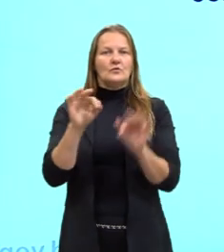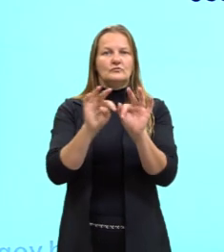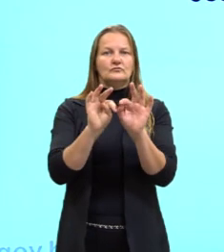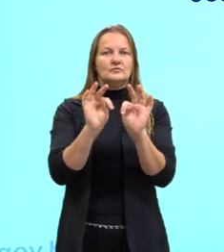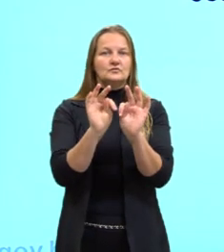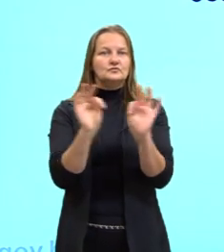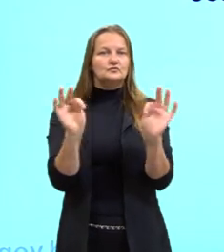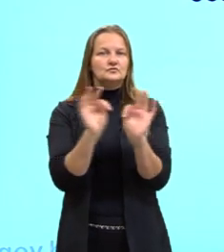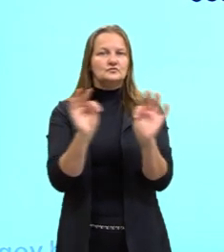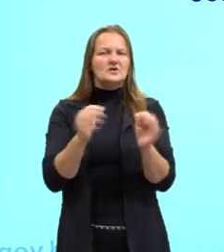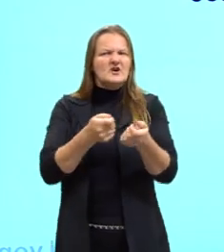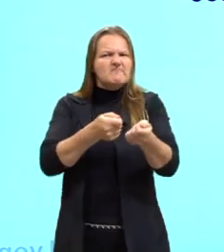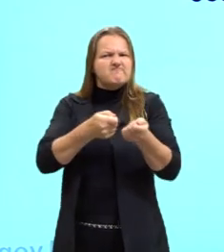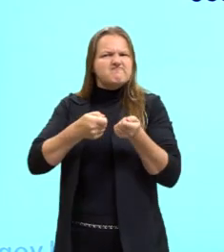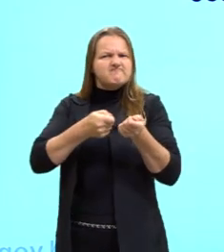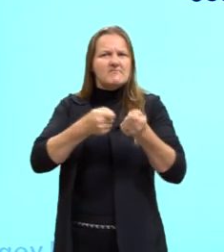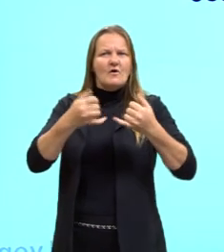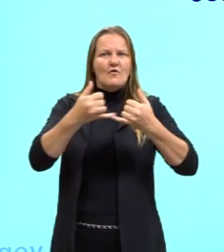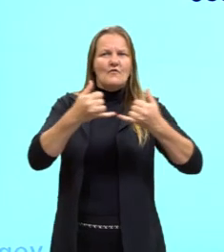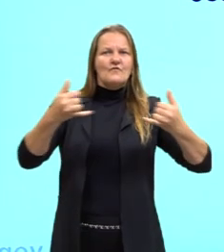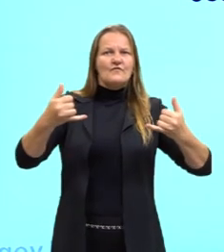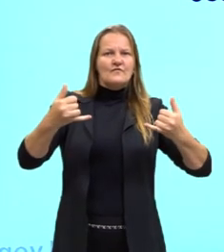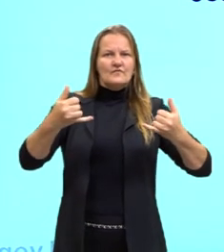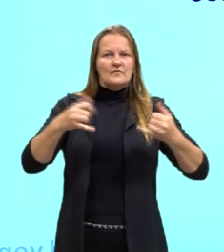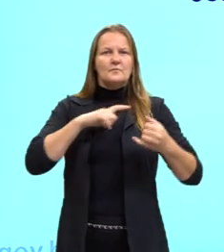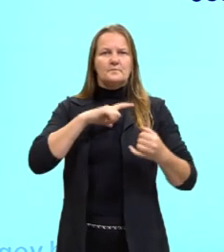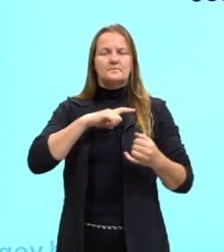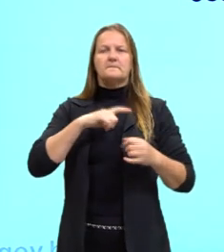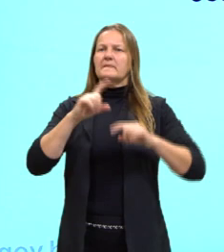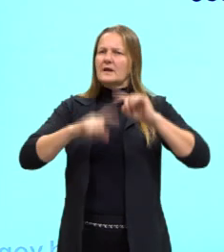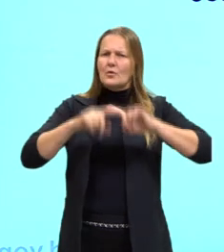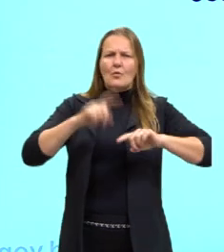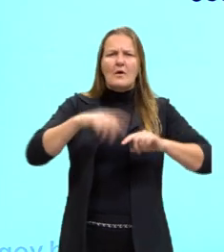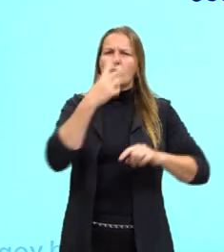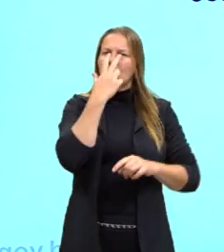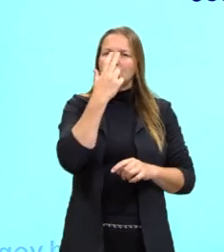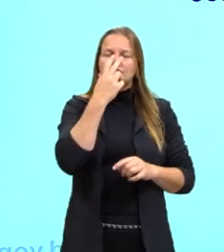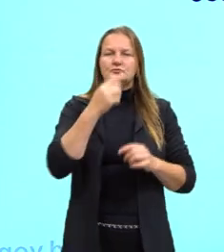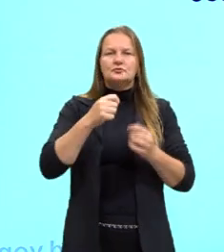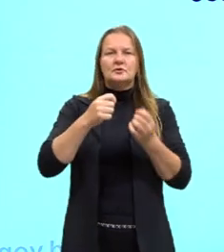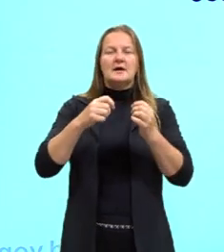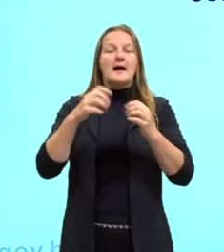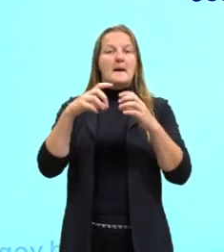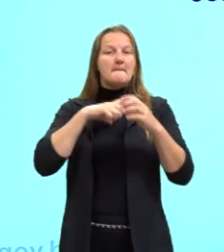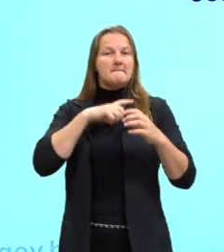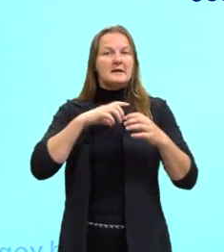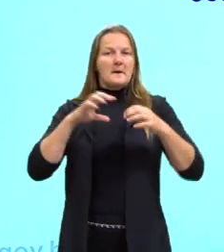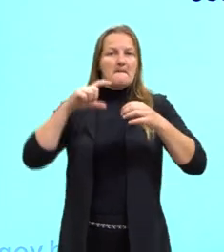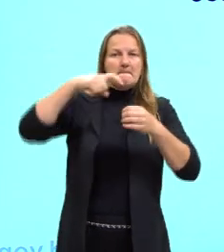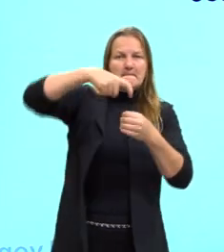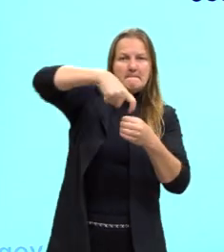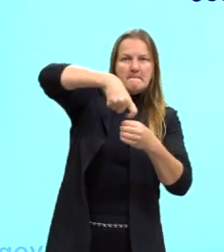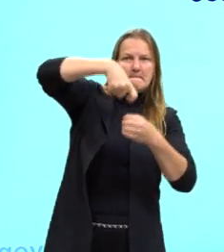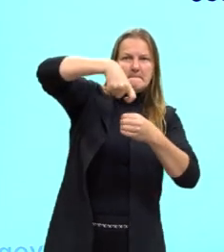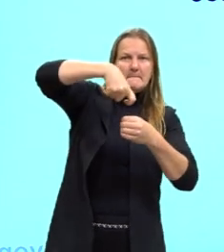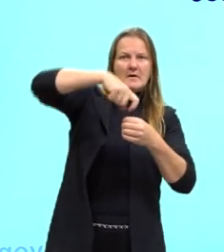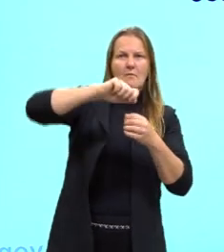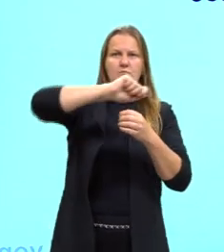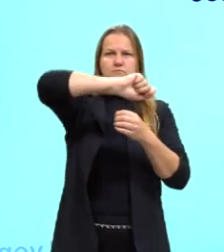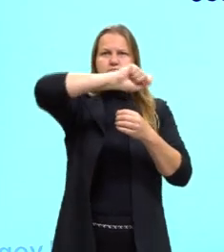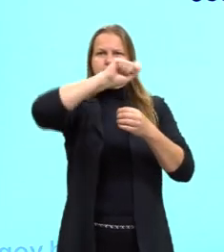um fio cabo outro objeto né desse desse mesmo tipo é presa e a um corpo e